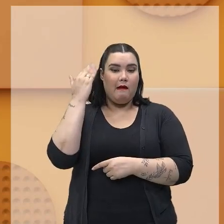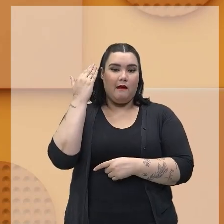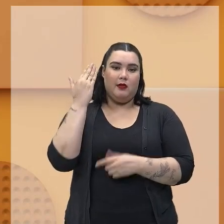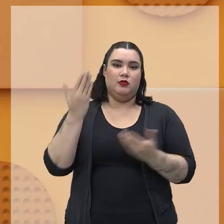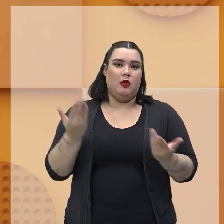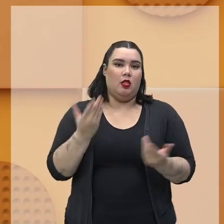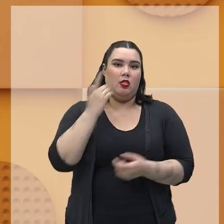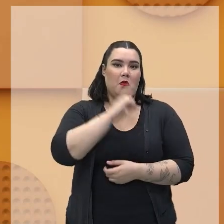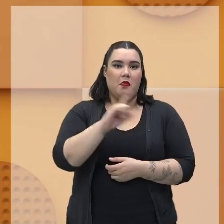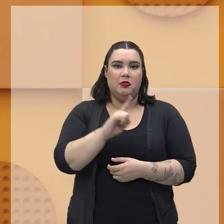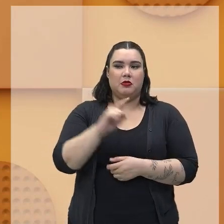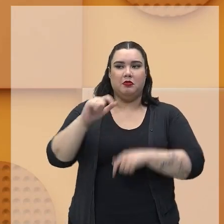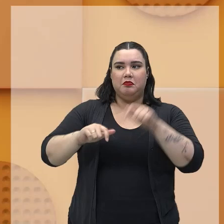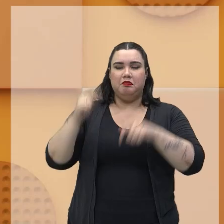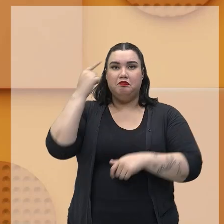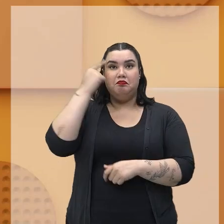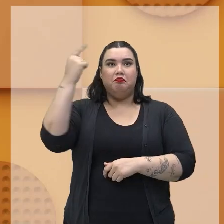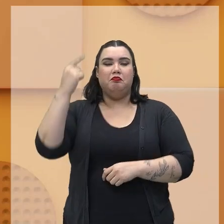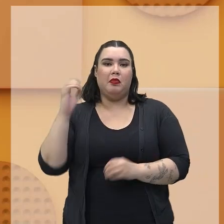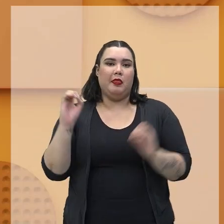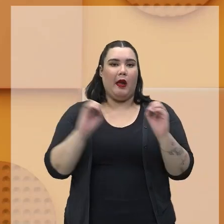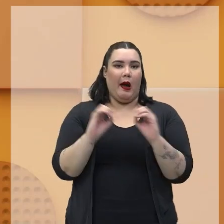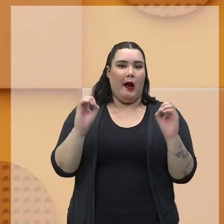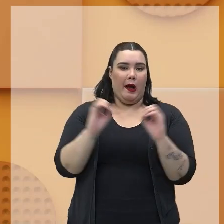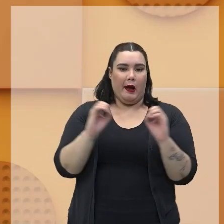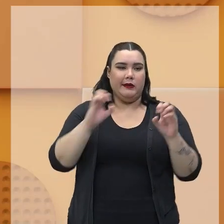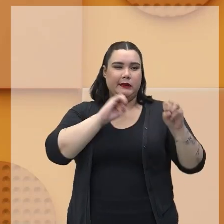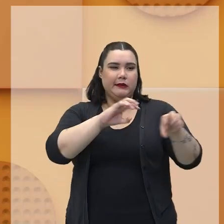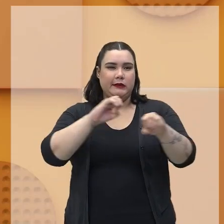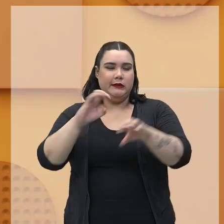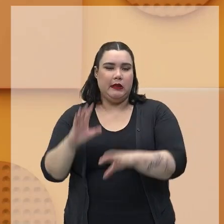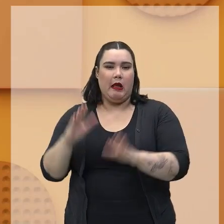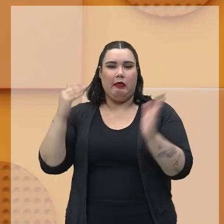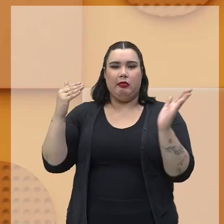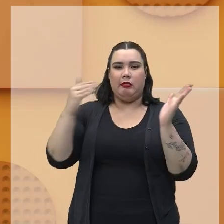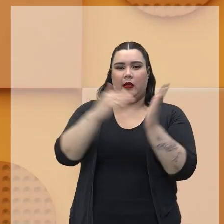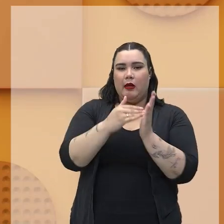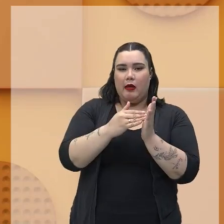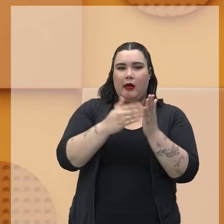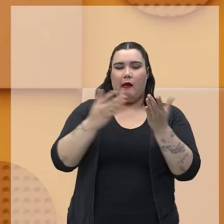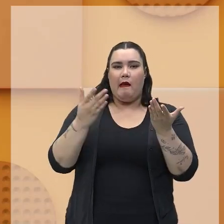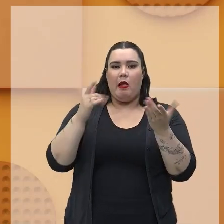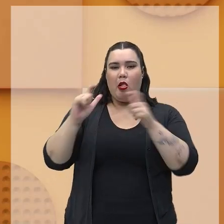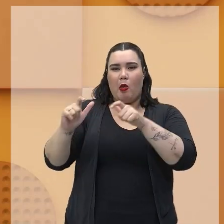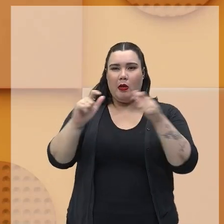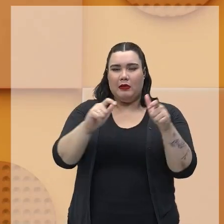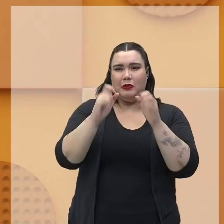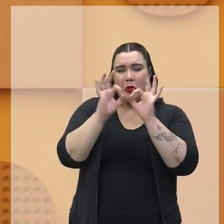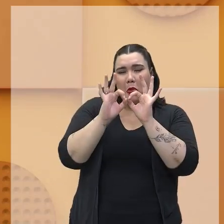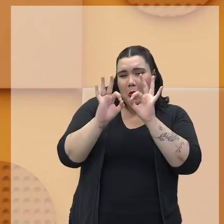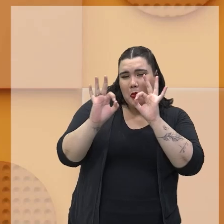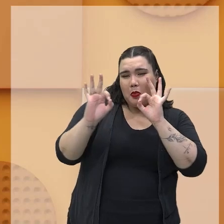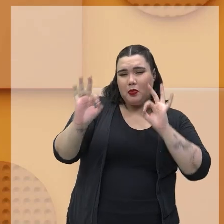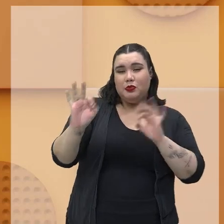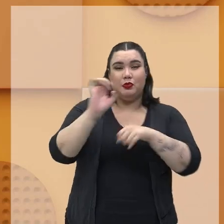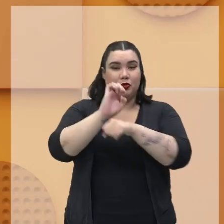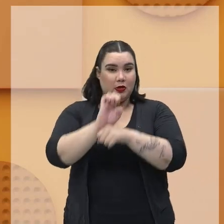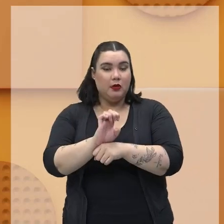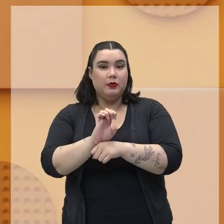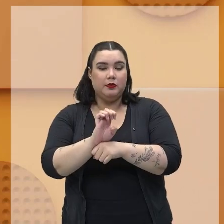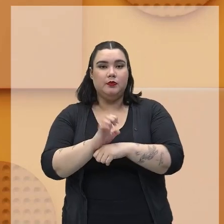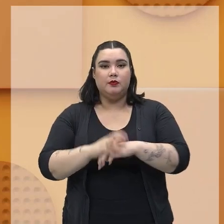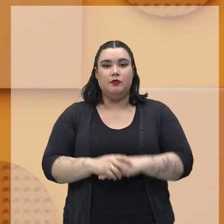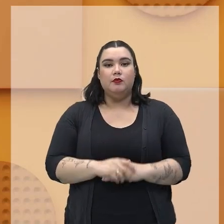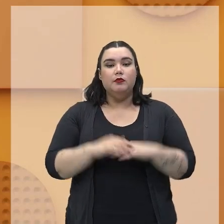era impensado a gente conseguir levar a educação até as regiões mais afastadas do nosso estado. Então,